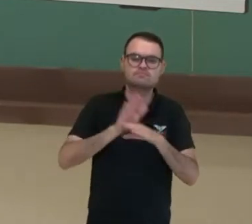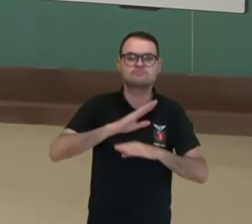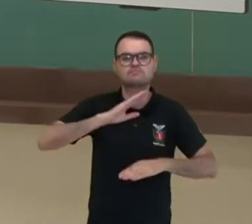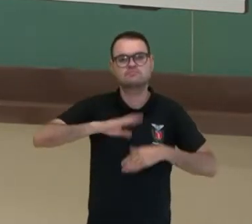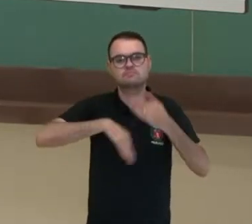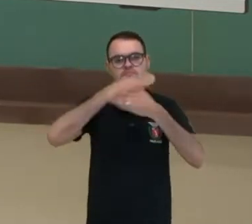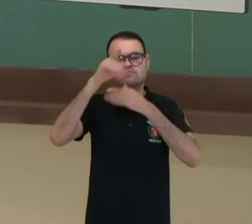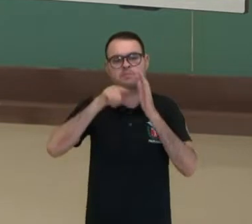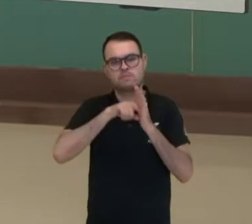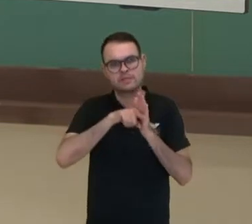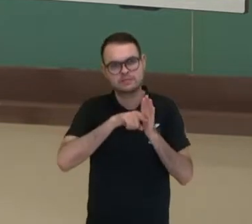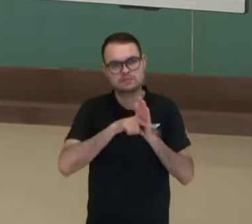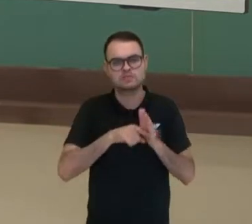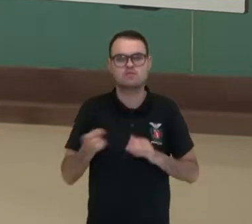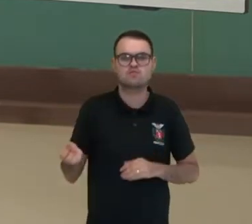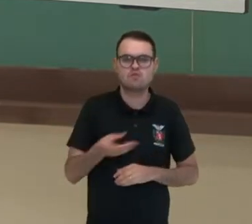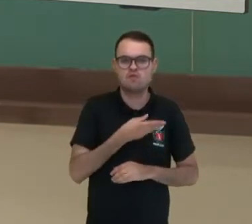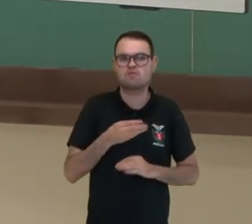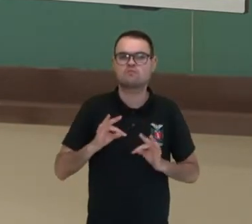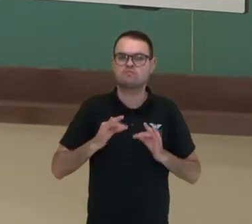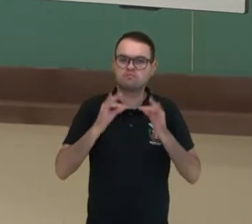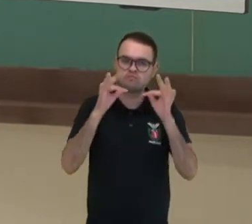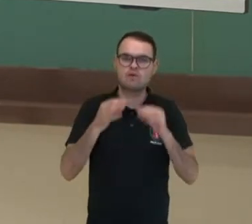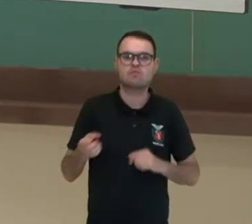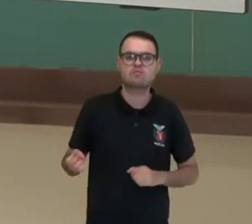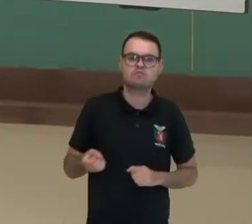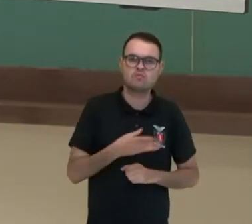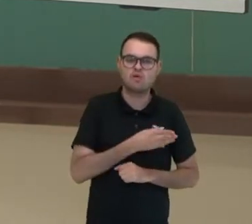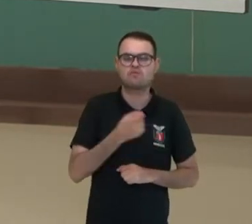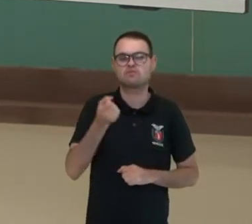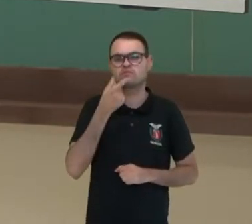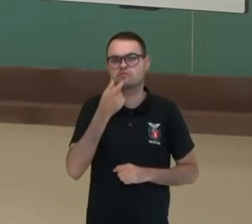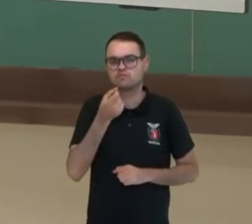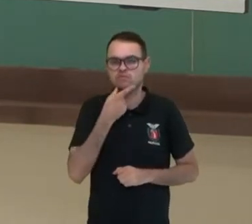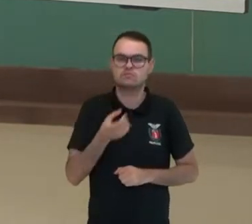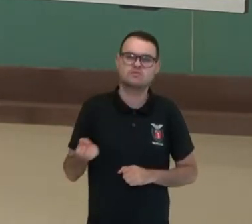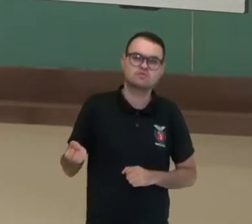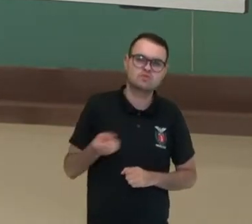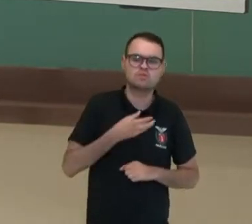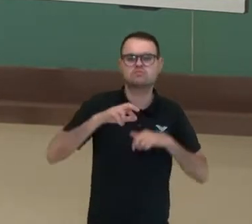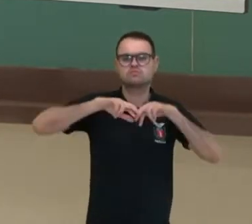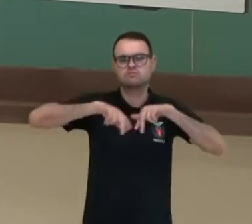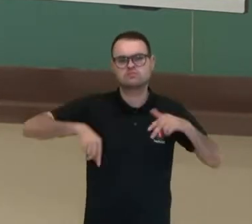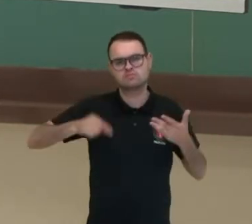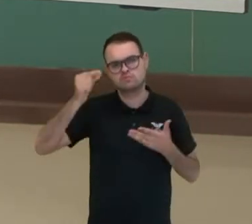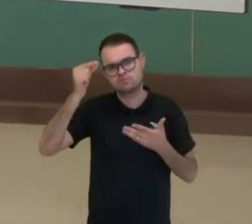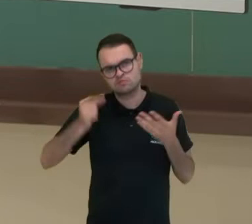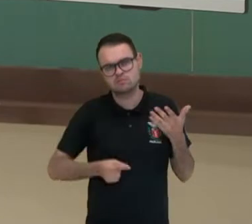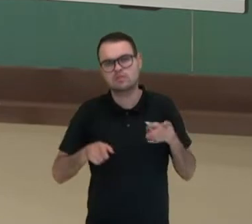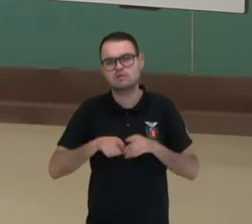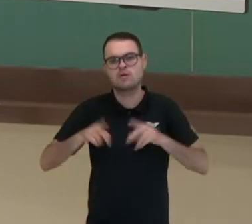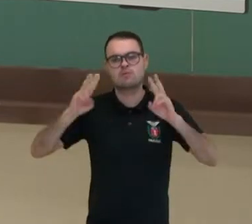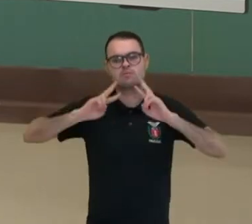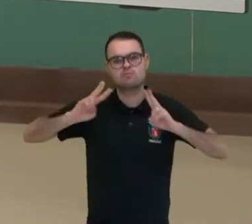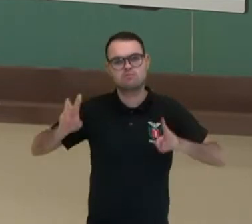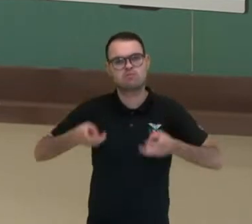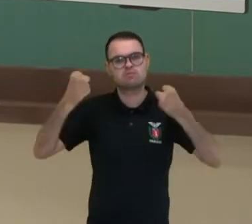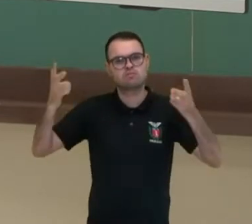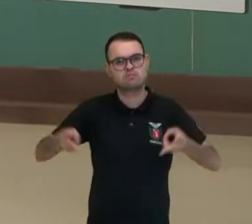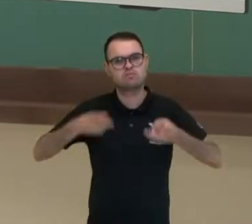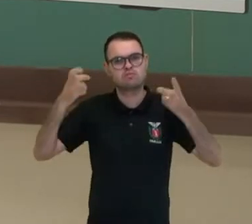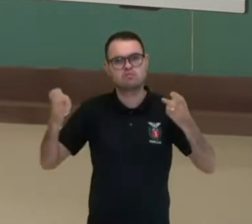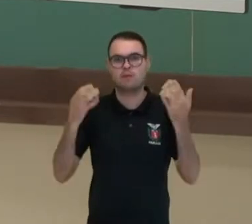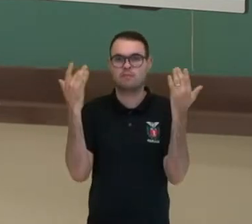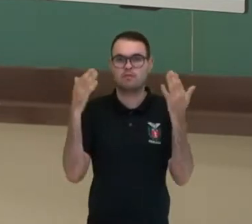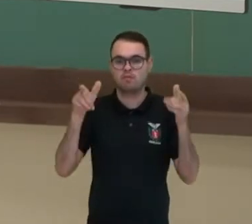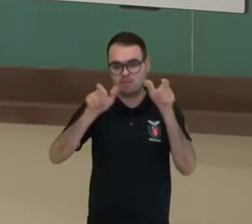das pesquisas em novos equipamentos, novos medicamentos, mas também aumentou a exploração da mão de obra operária, aumentando